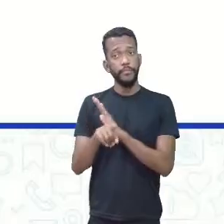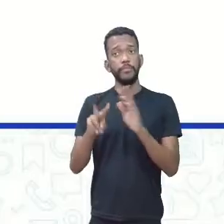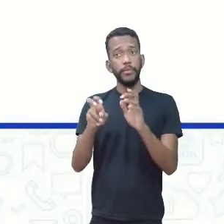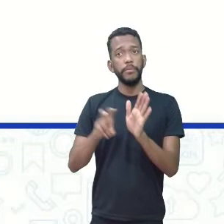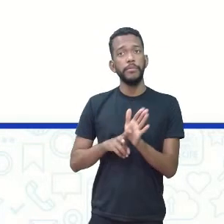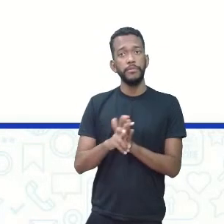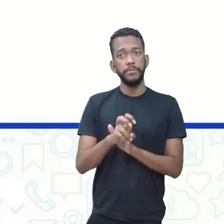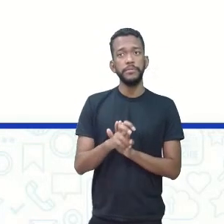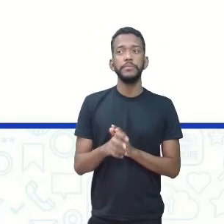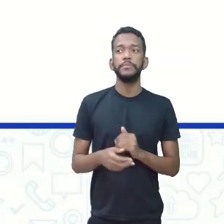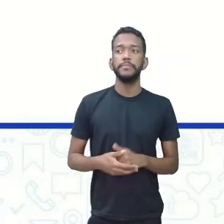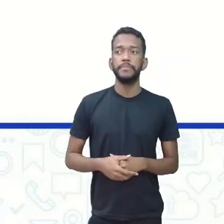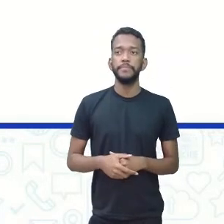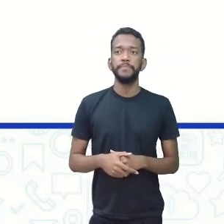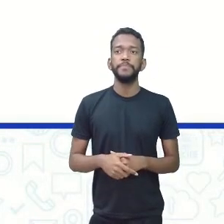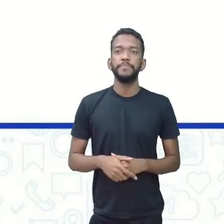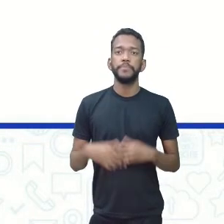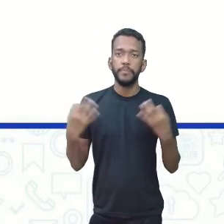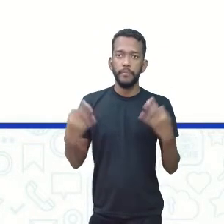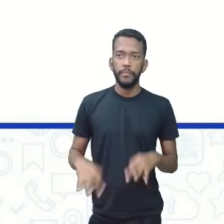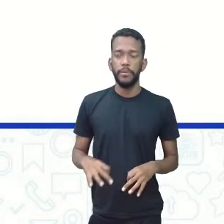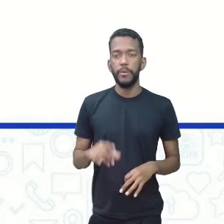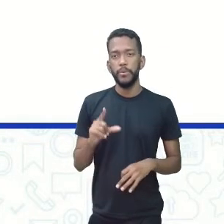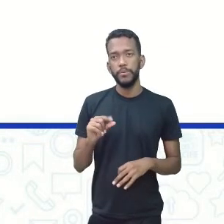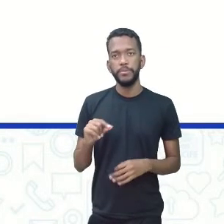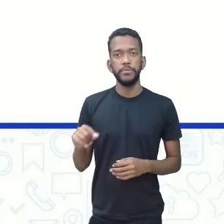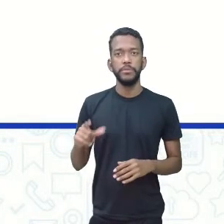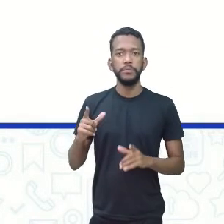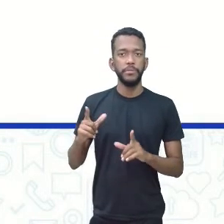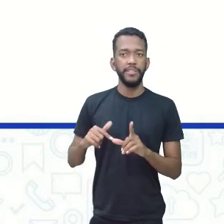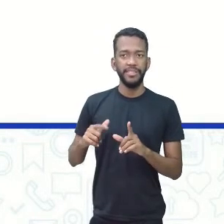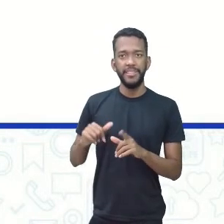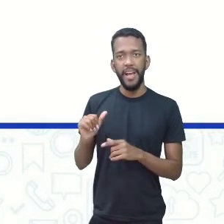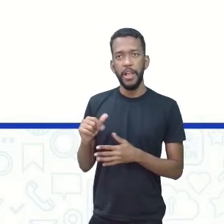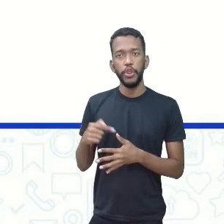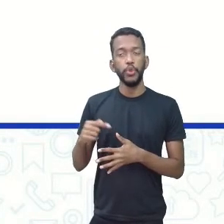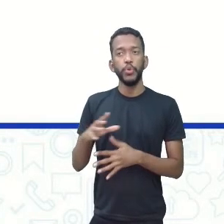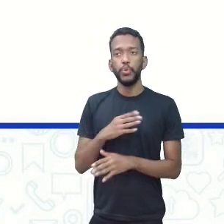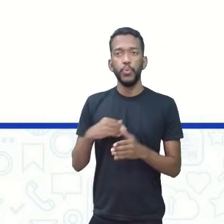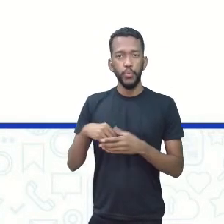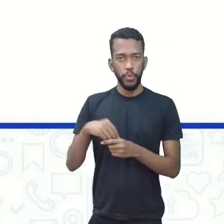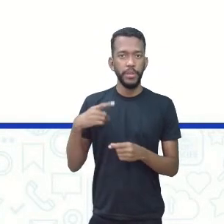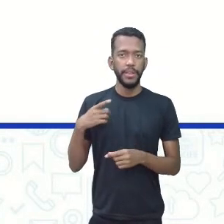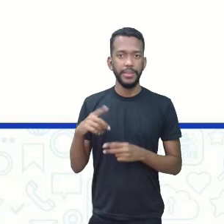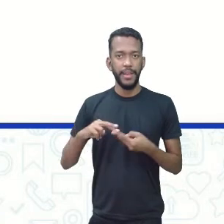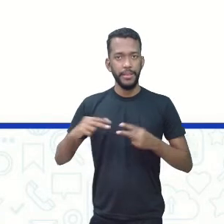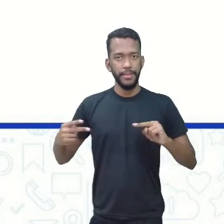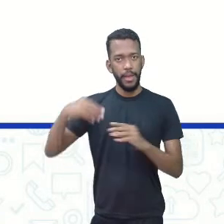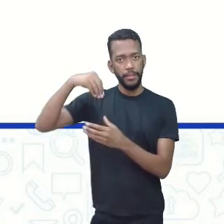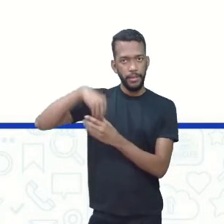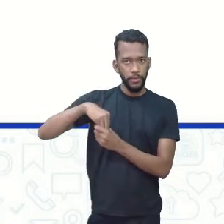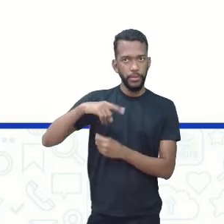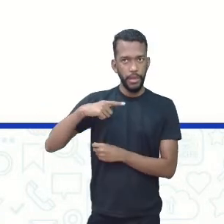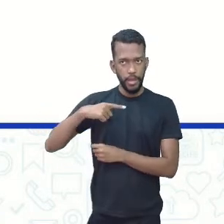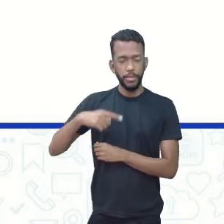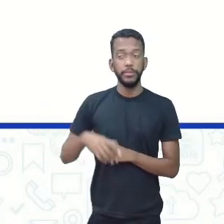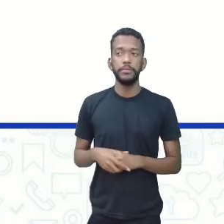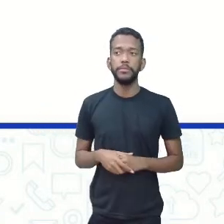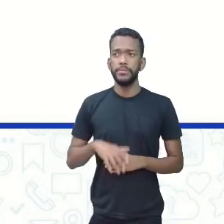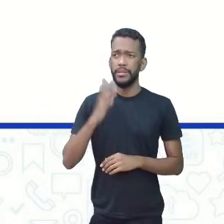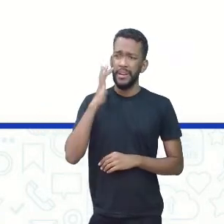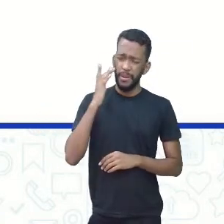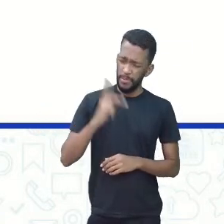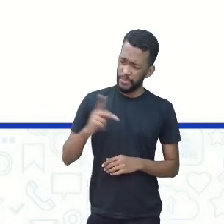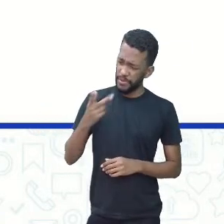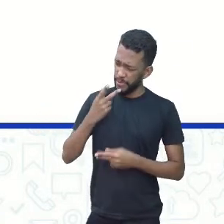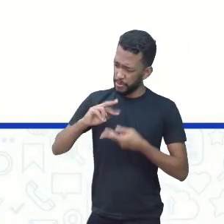é correta a afirmação. Letra A. Todos os vírus têm DNA na sua constituição. Eita, será que a professora